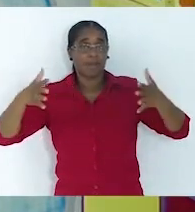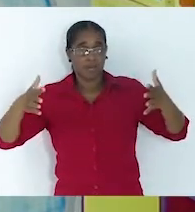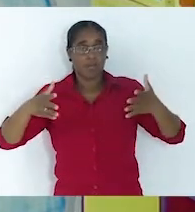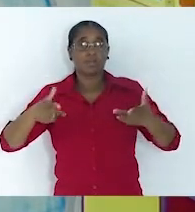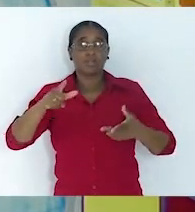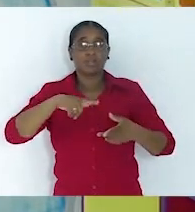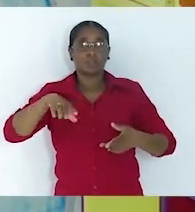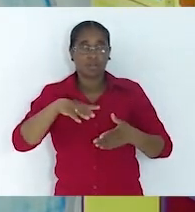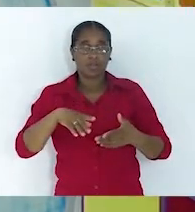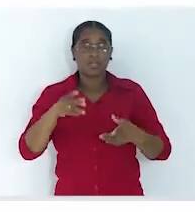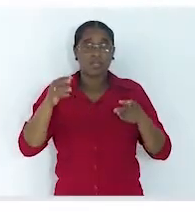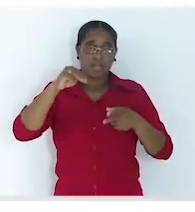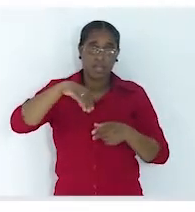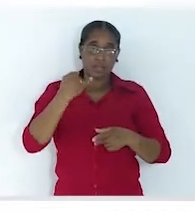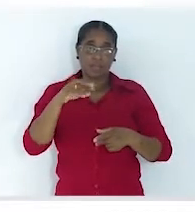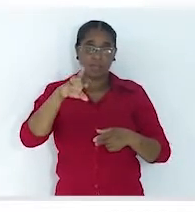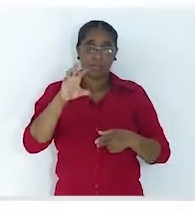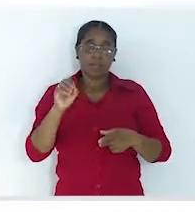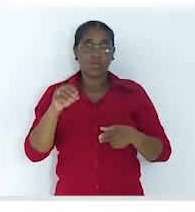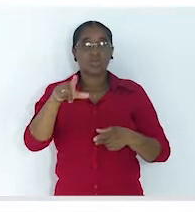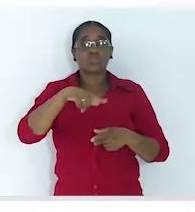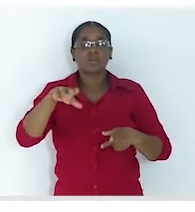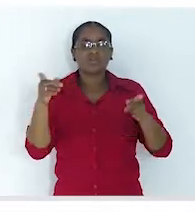menor. O psicológico